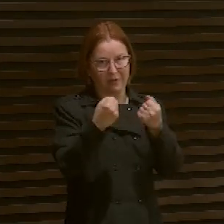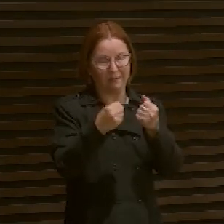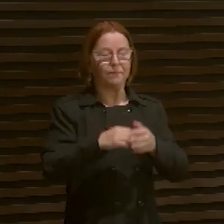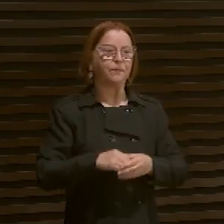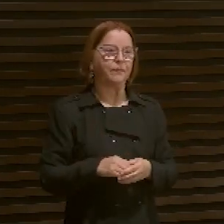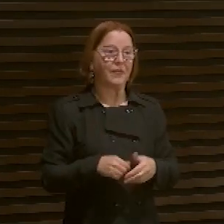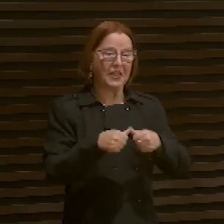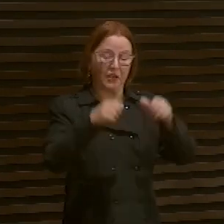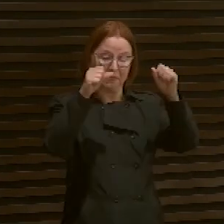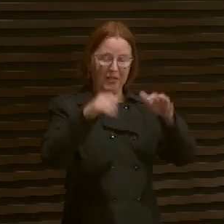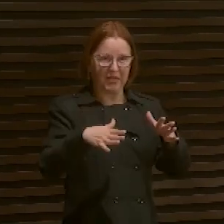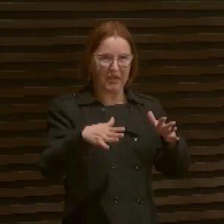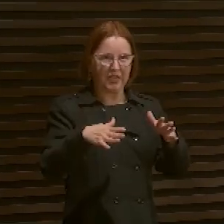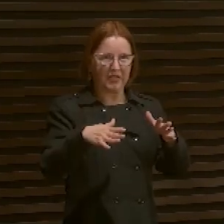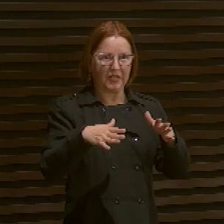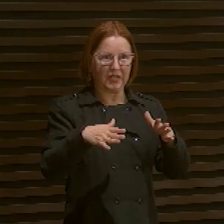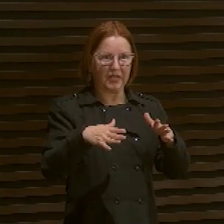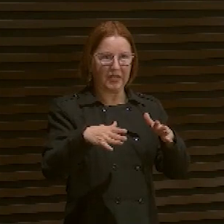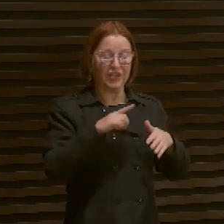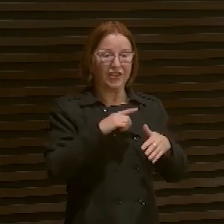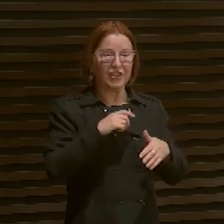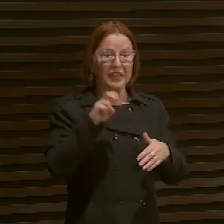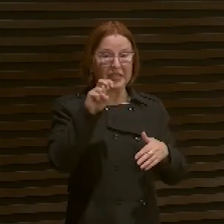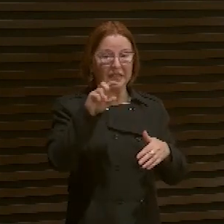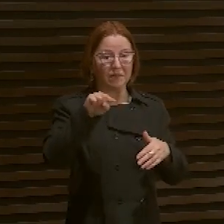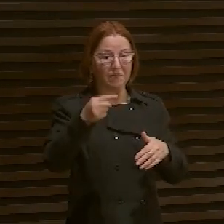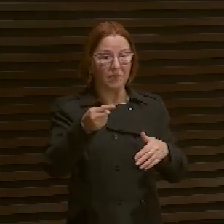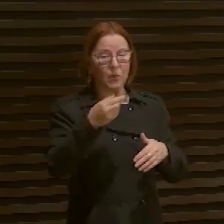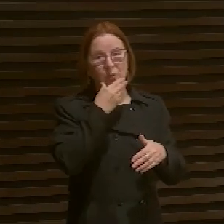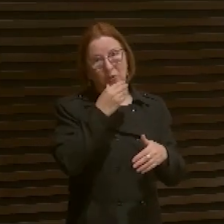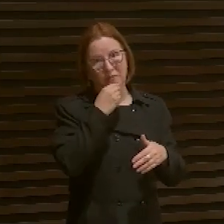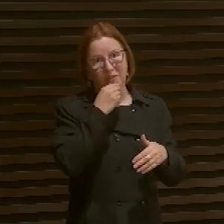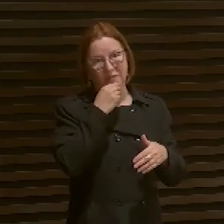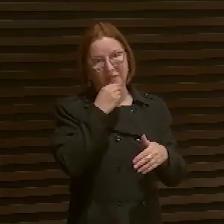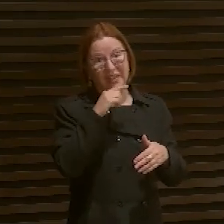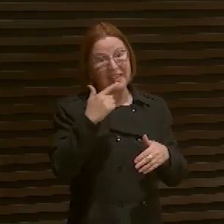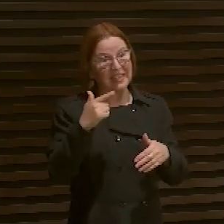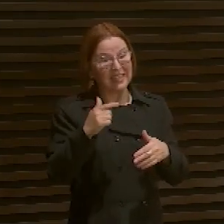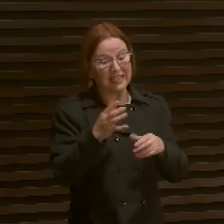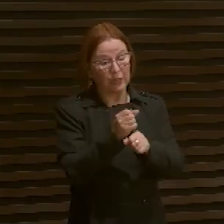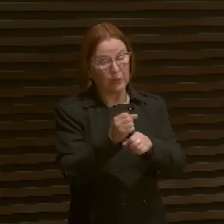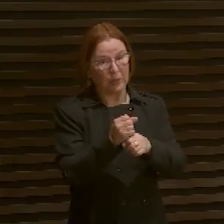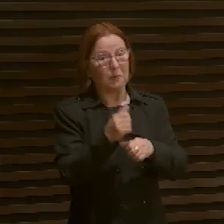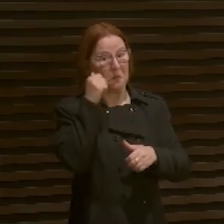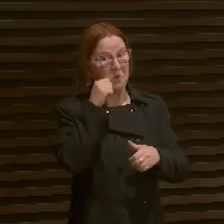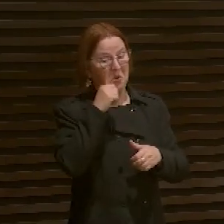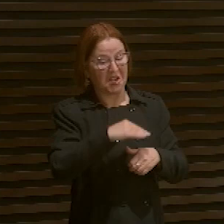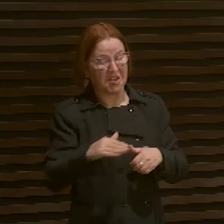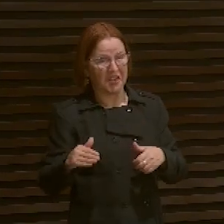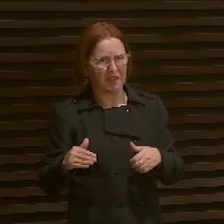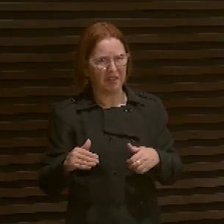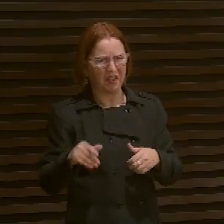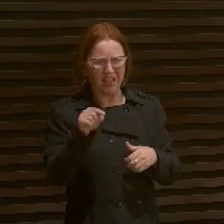Nesse milagre, a Bíblia diz que tinha 5.000 homens, fora mulheres e crianças. Então você pode calcular, sem medo de errar,